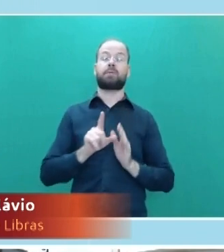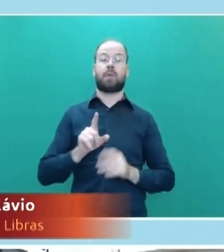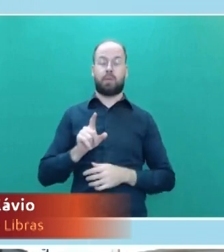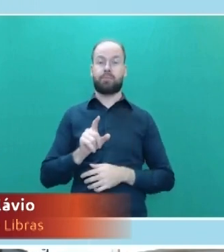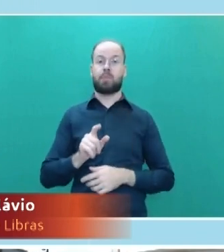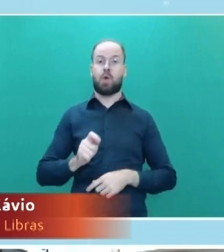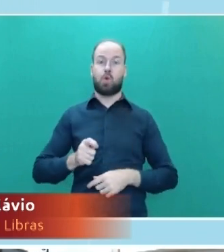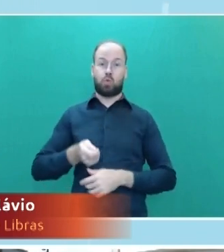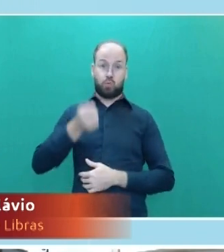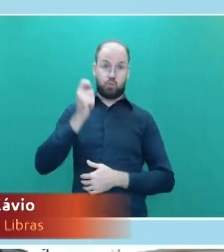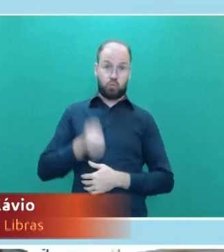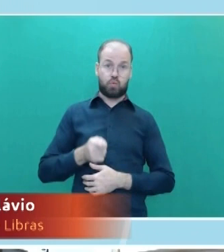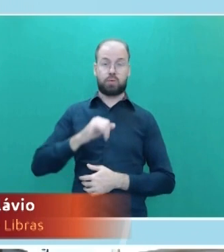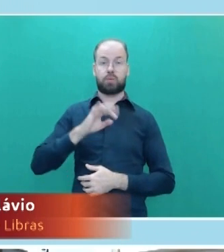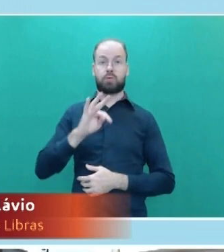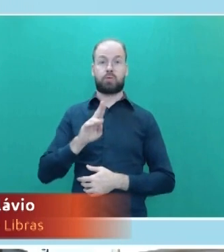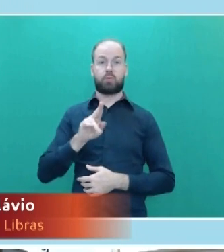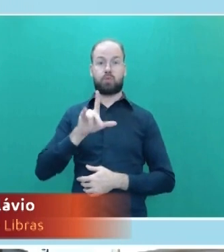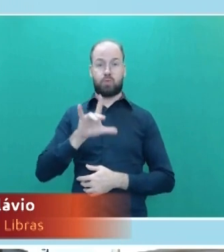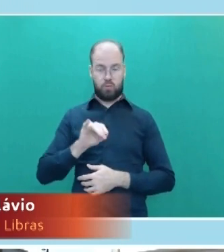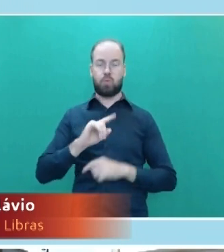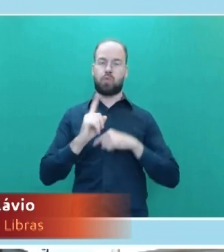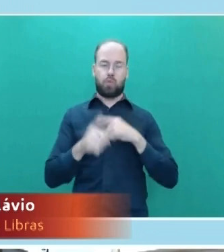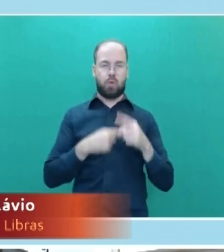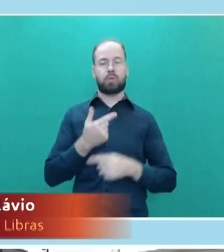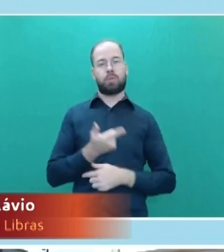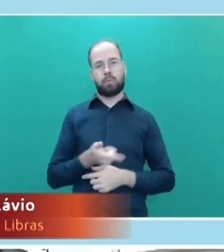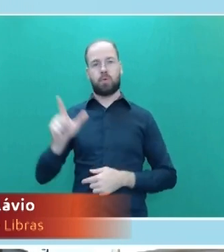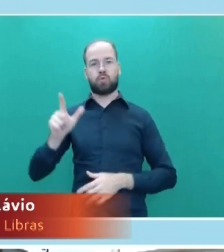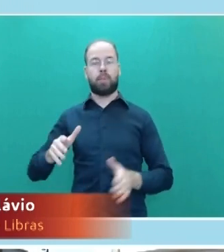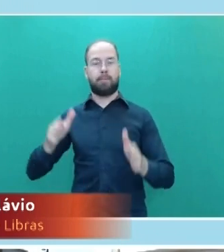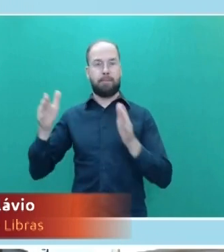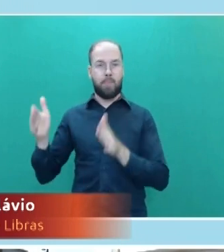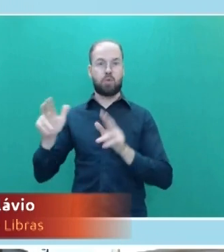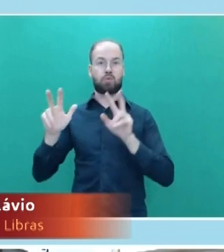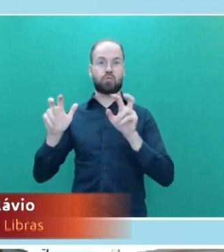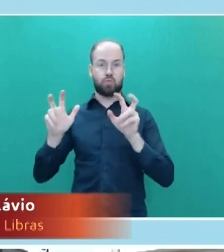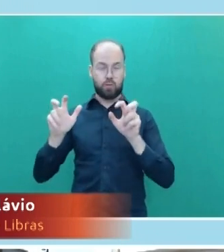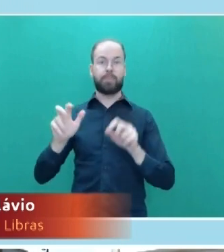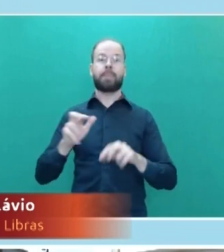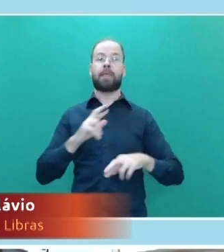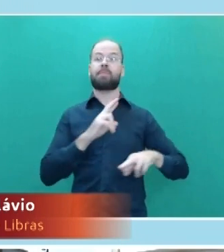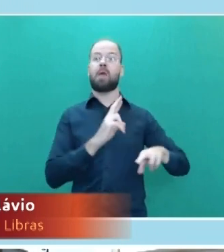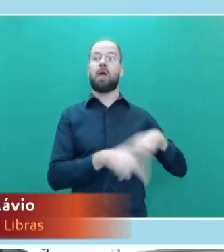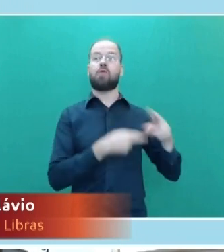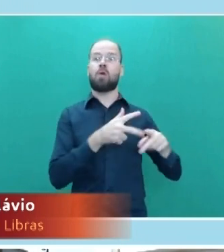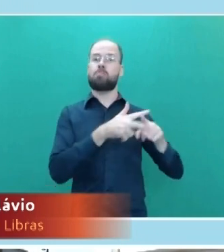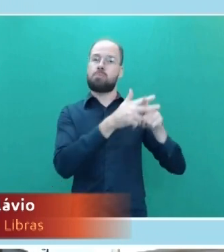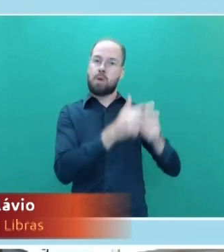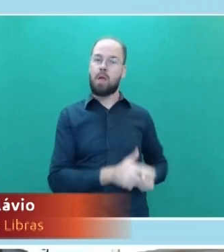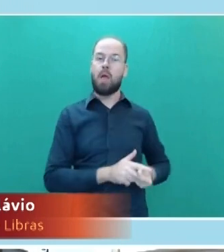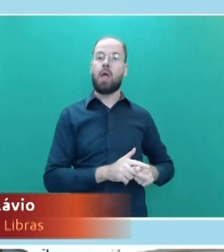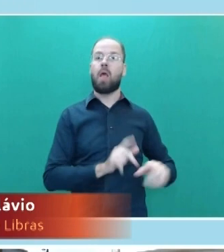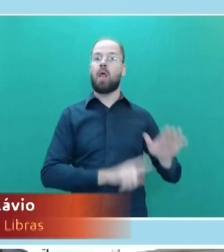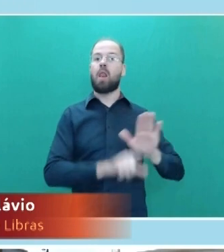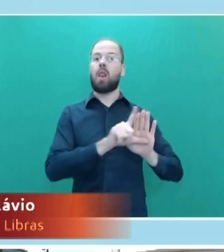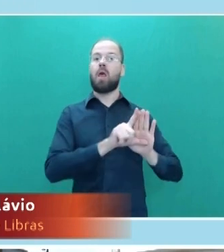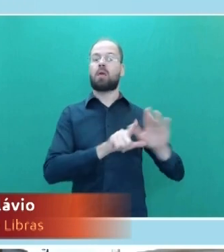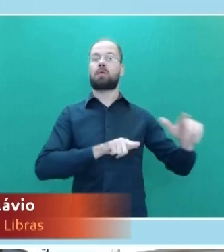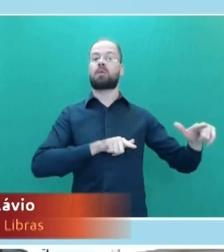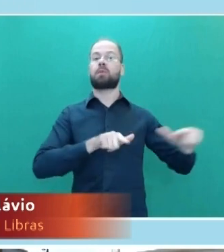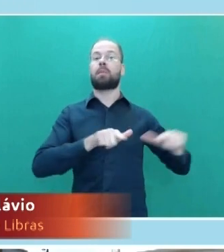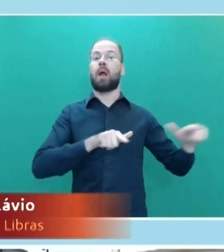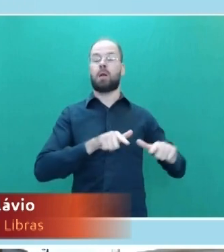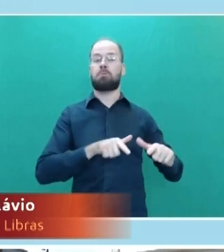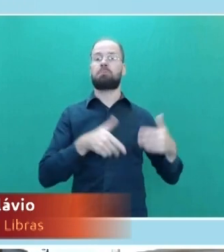com certeza vai nortear o nosso próximo bloco, que tem muitas questões que a gente vai falar sobre isso, a respeito da reforma trabalhista, doutor Túlio. Queria que o senhor falasse